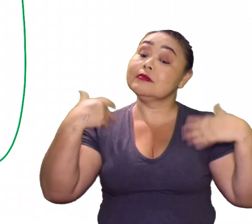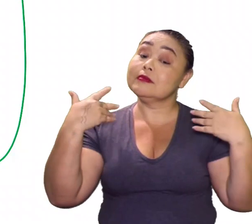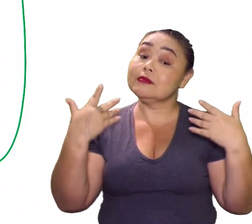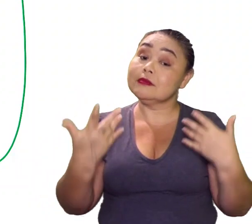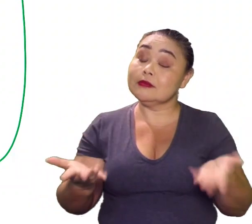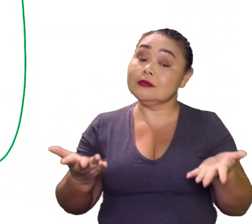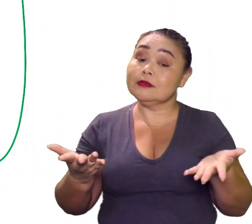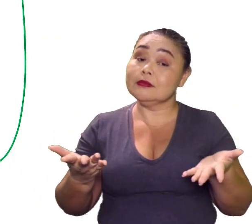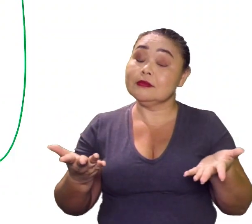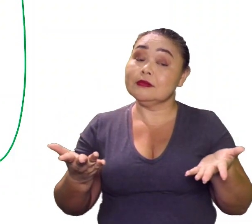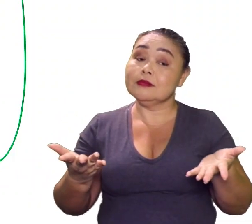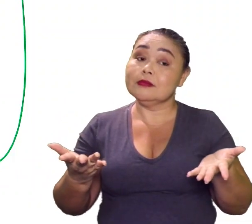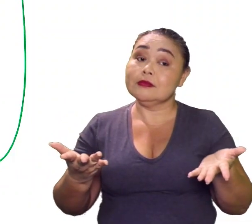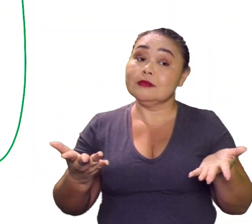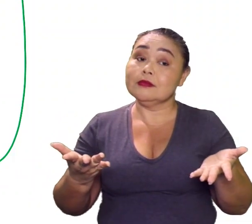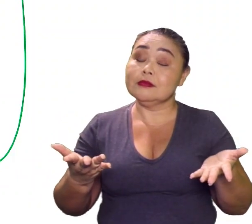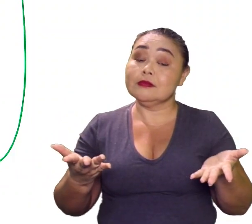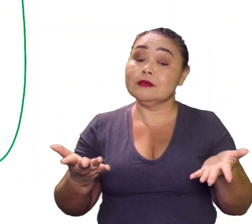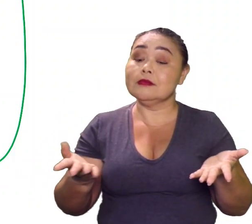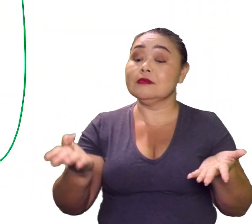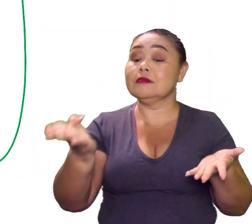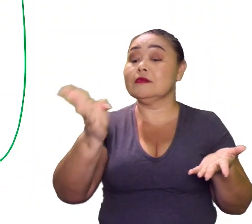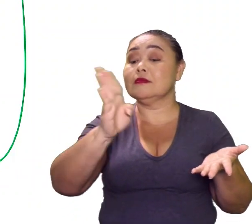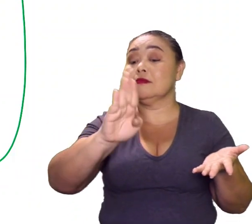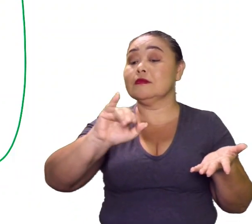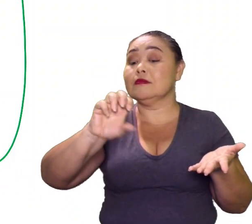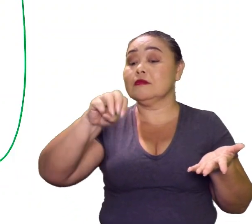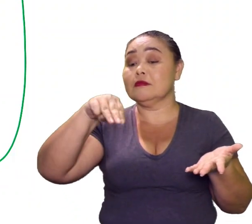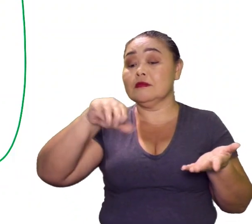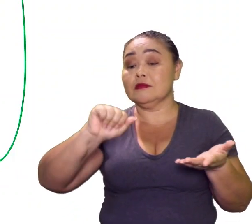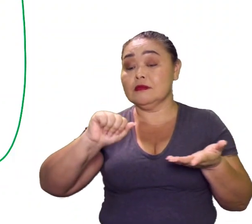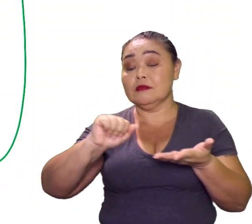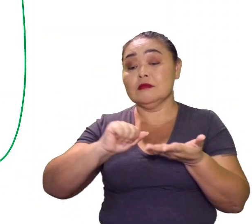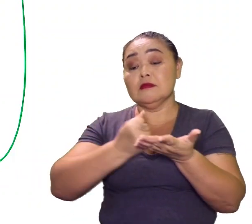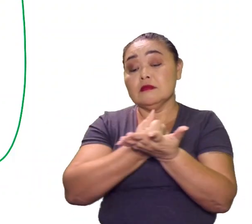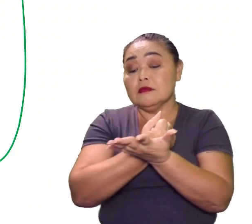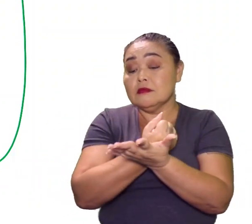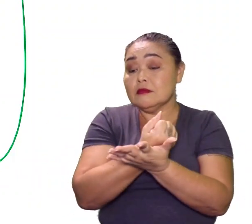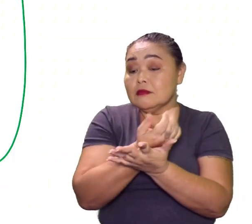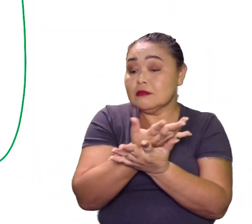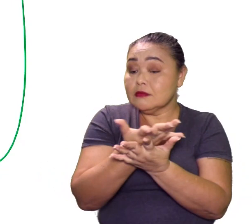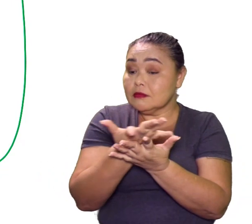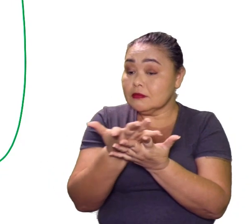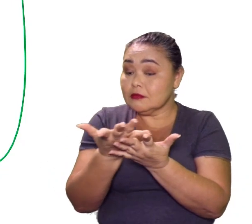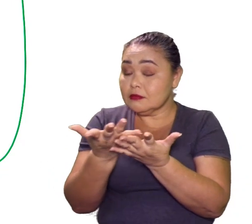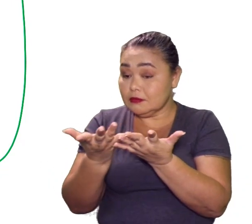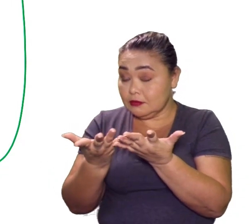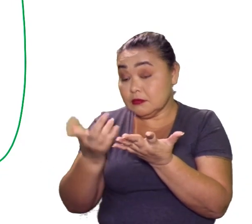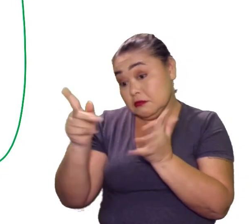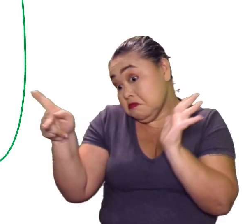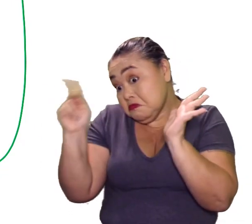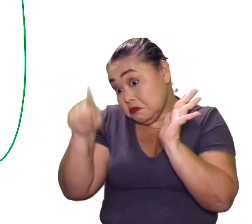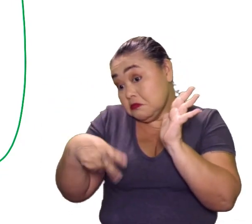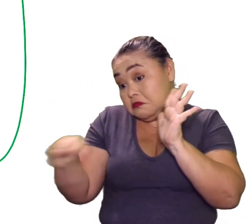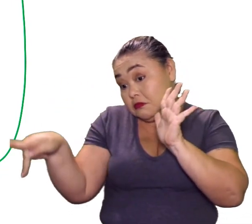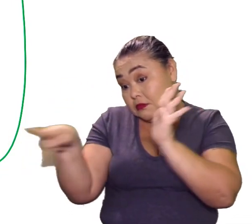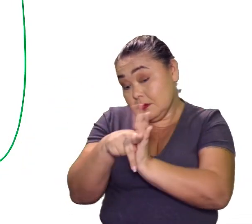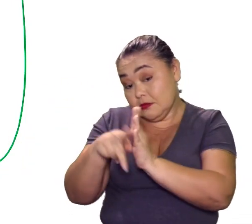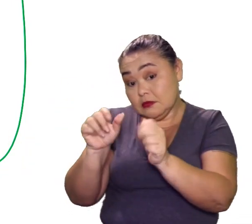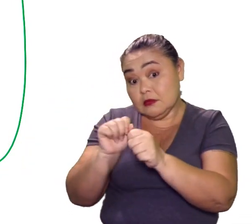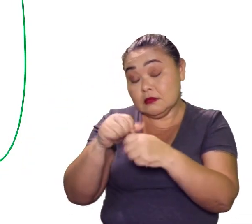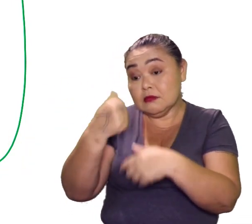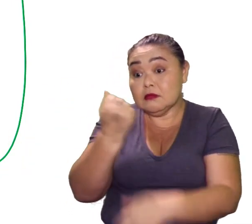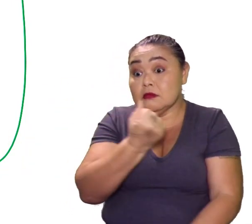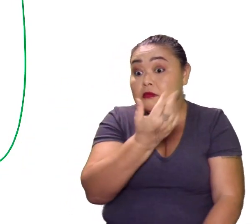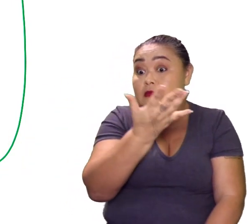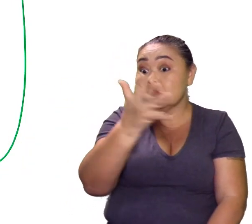Então, o bioma da Amazônia é a própria Amazônia, né? Essa